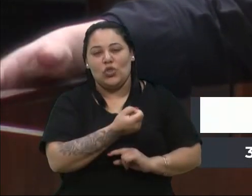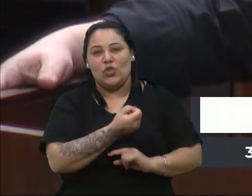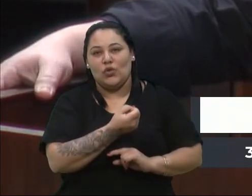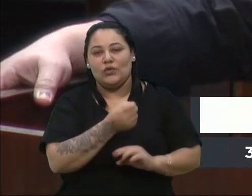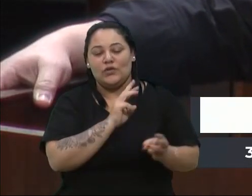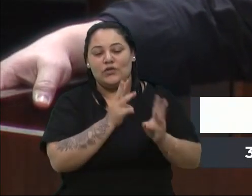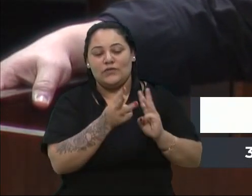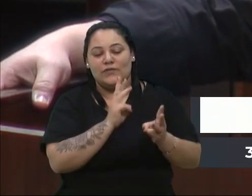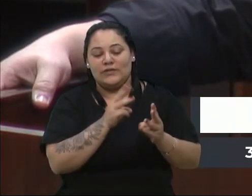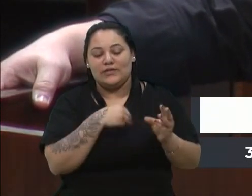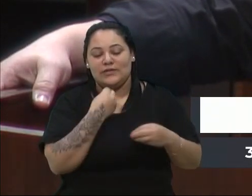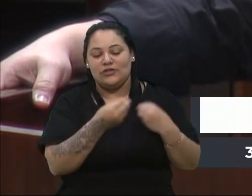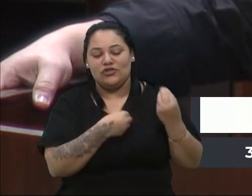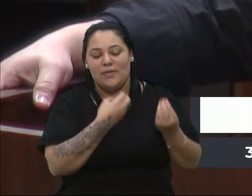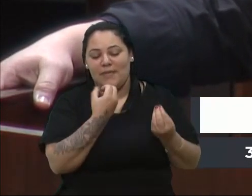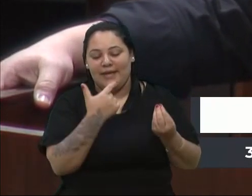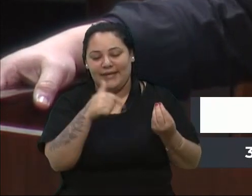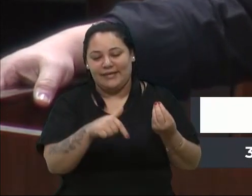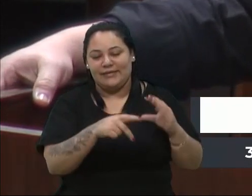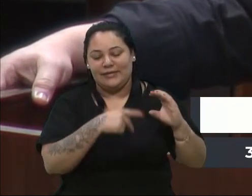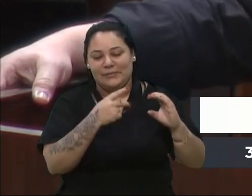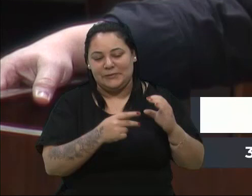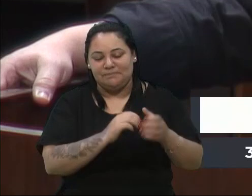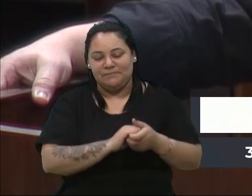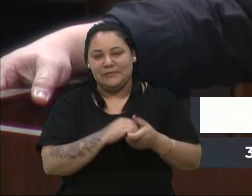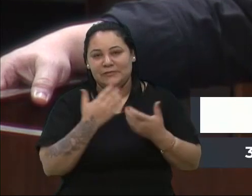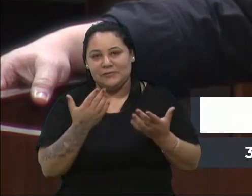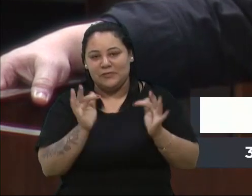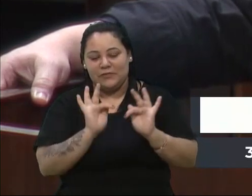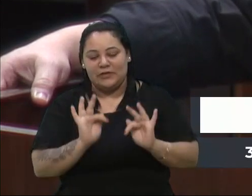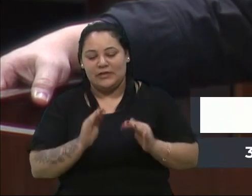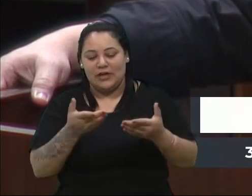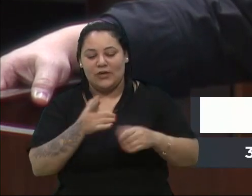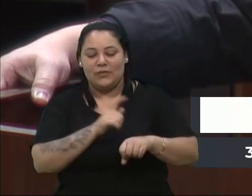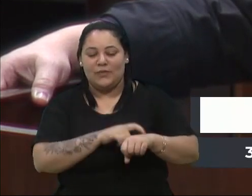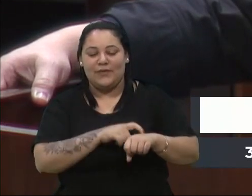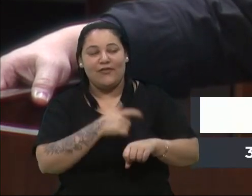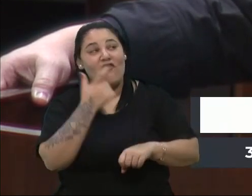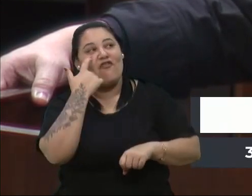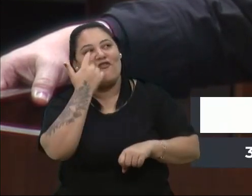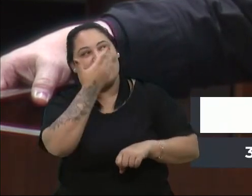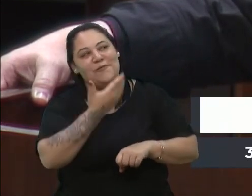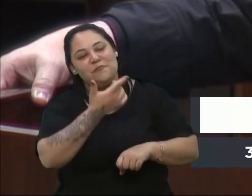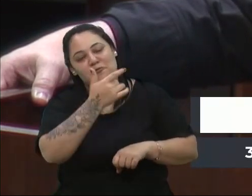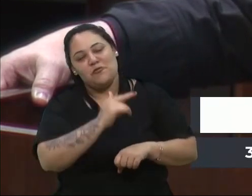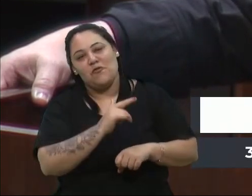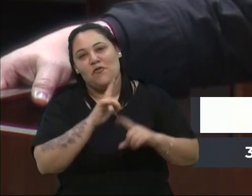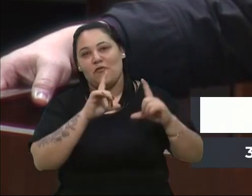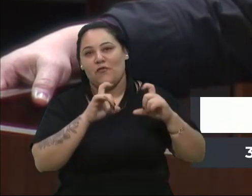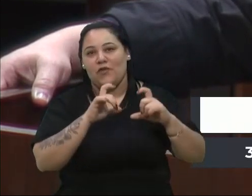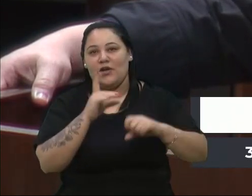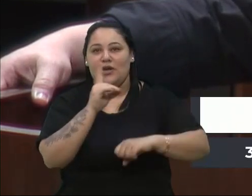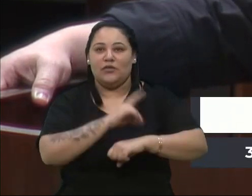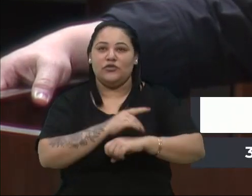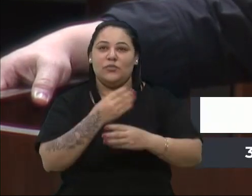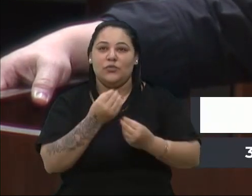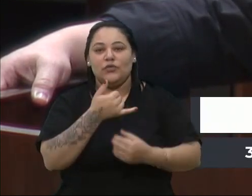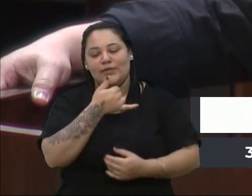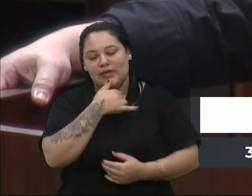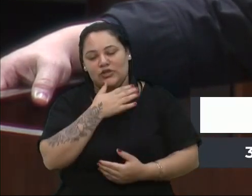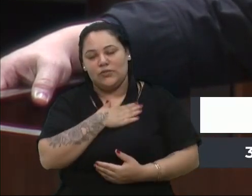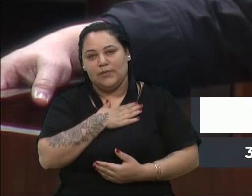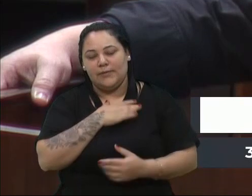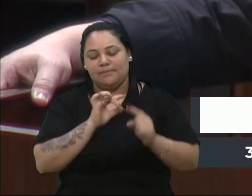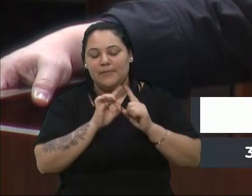ele se sentia aqui dentro. Então, eu fico feliz agora nesse momento de rever essas fotos, é um dia muito triste, mas eu